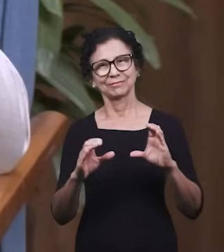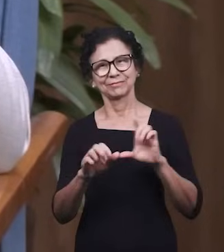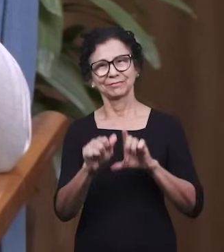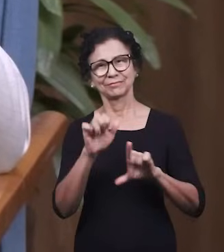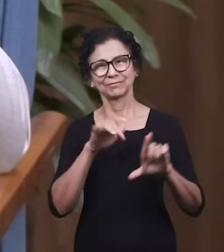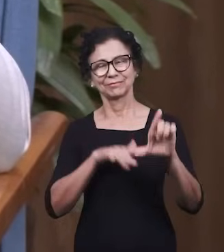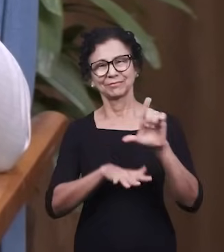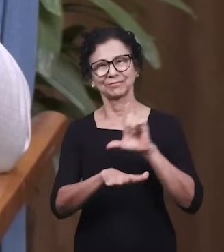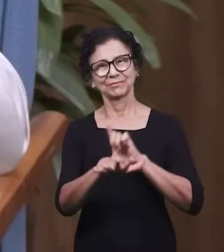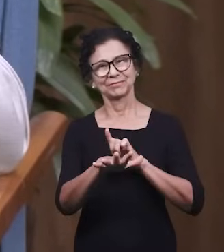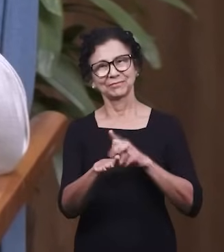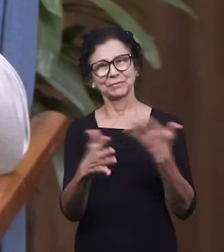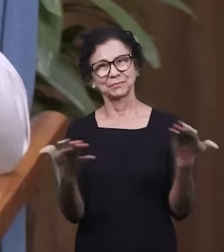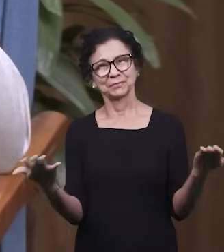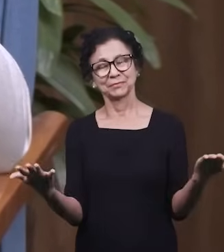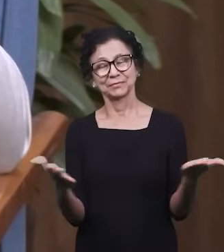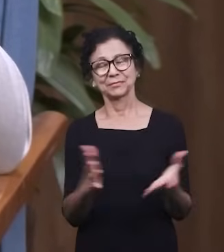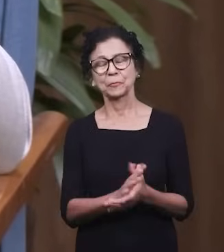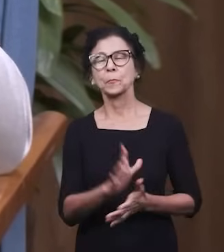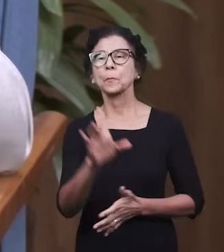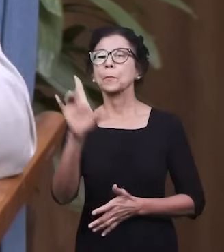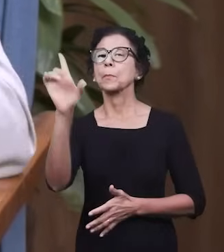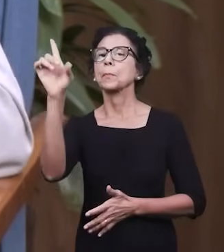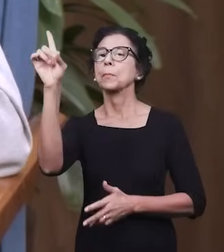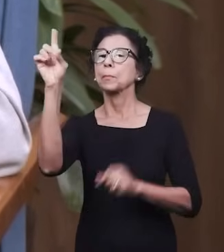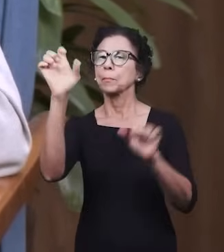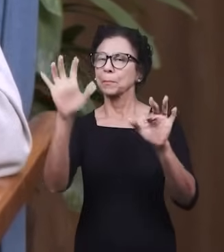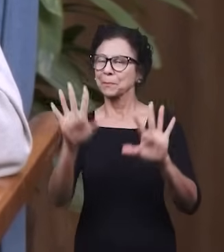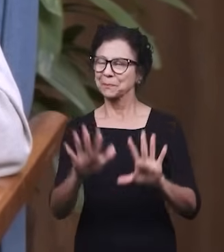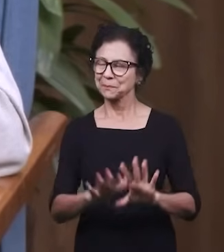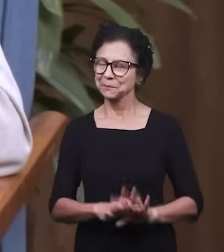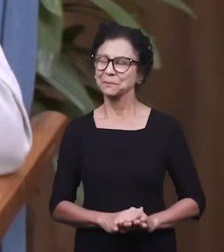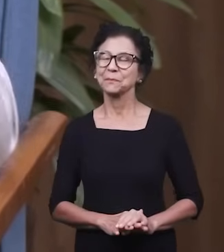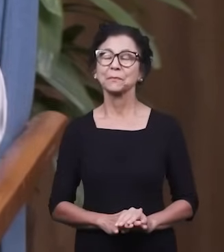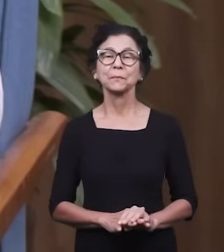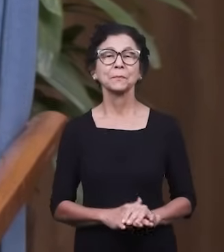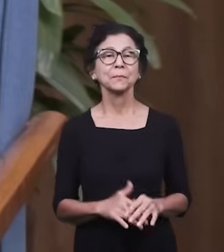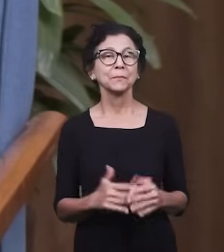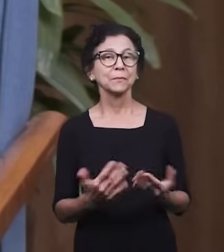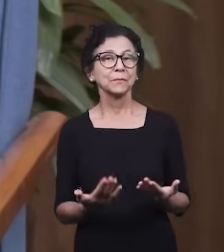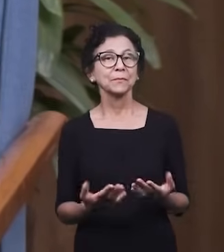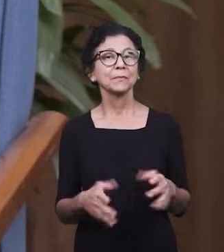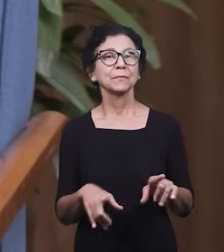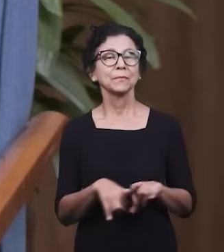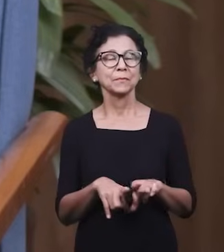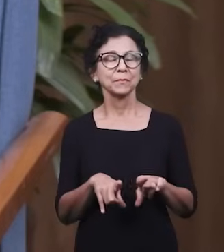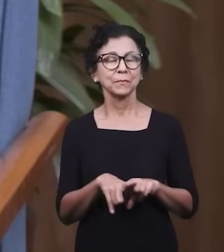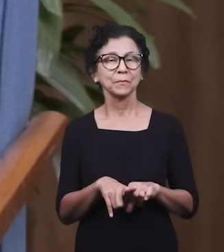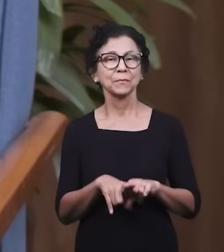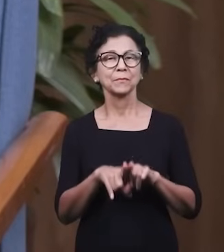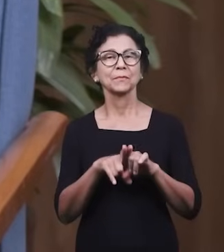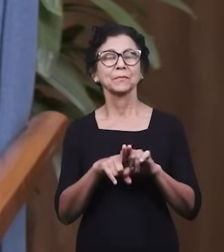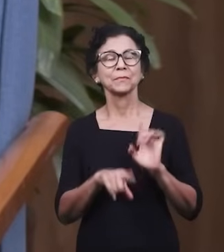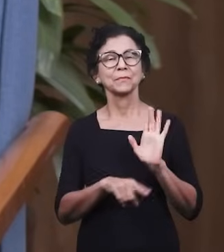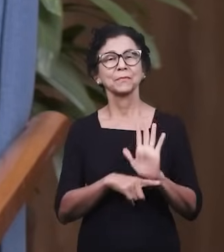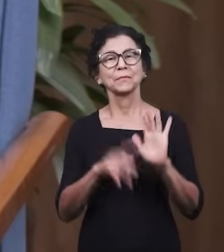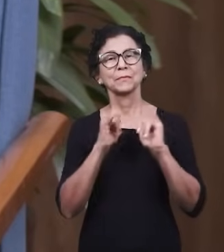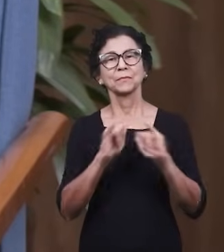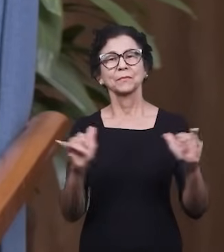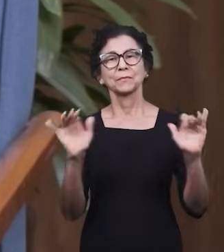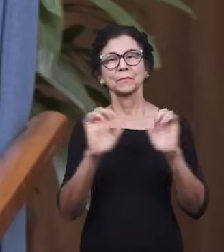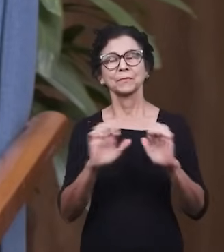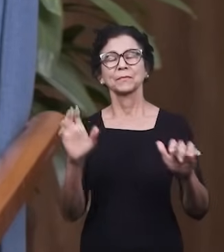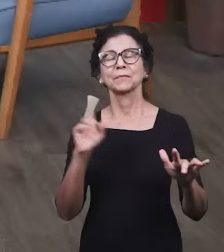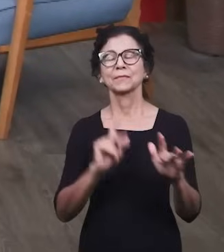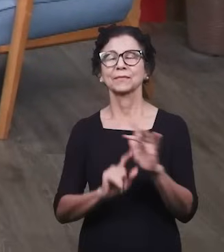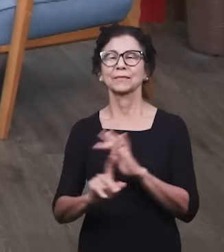comente e compartilhe. O Senhor tem uma bênção para a sua vida e ao você fazer isso, você ajuda a anunciar o